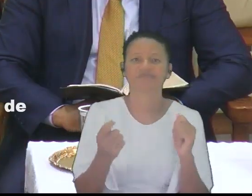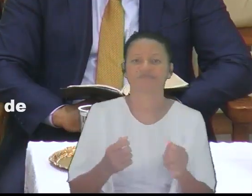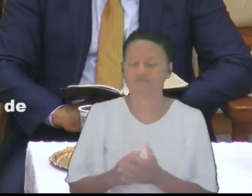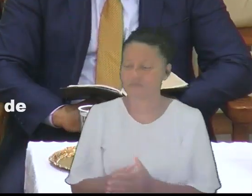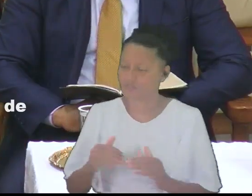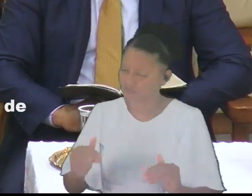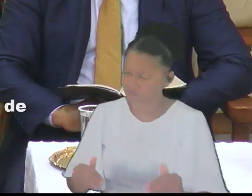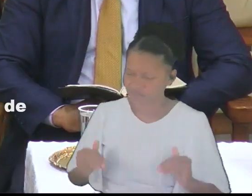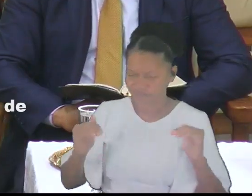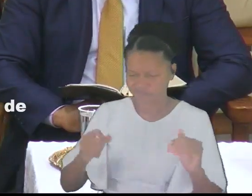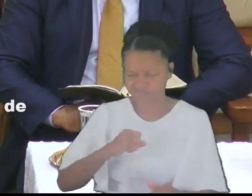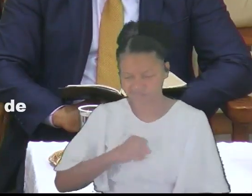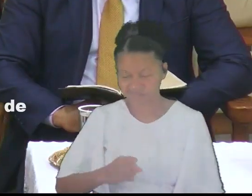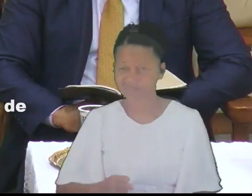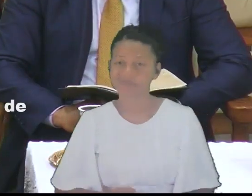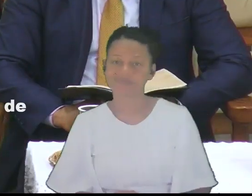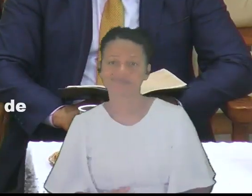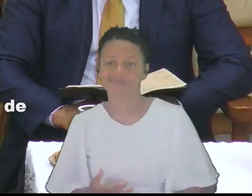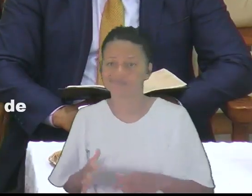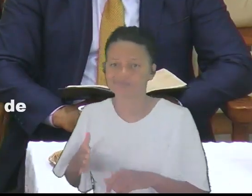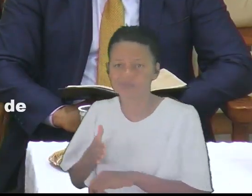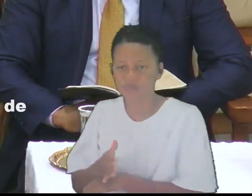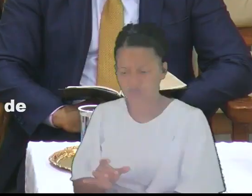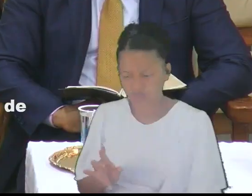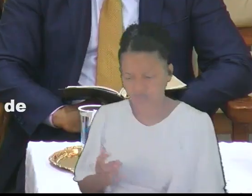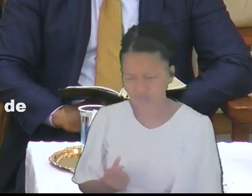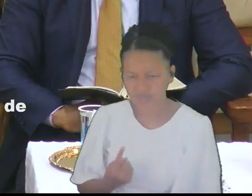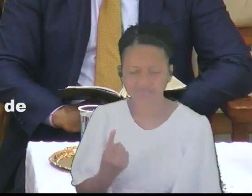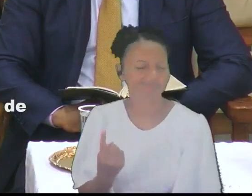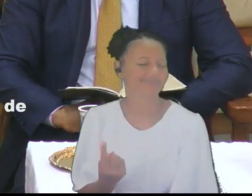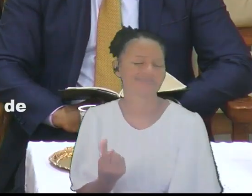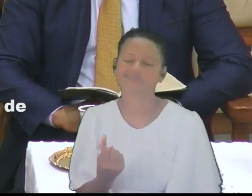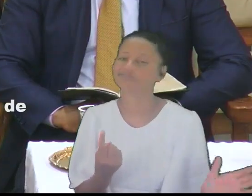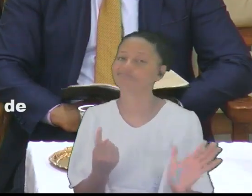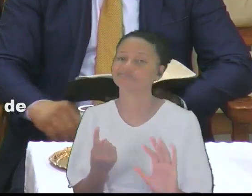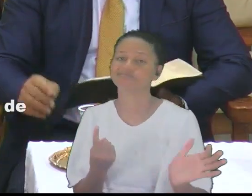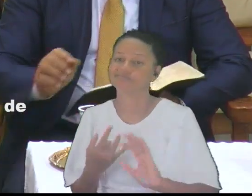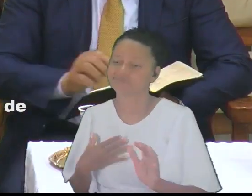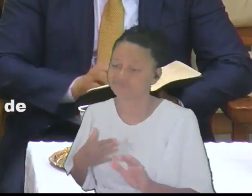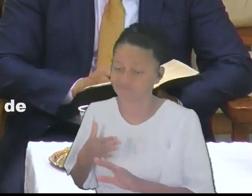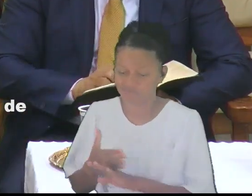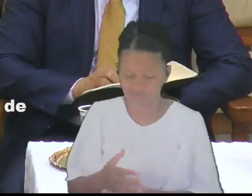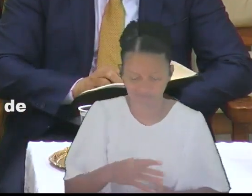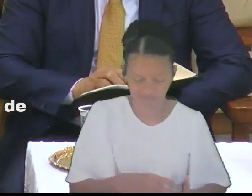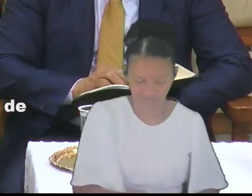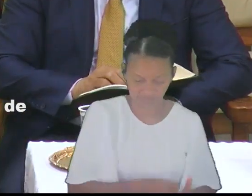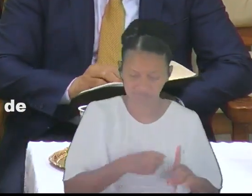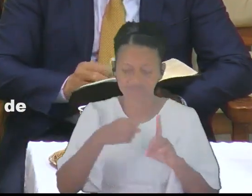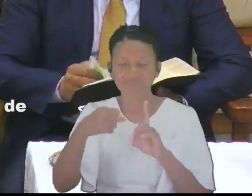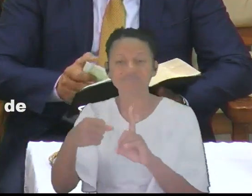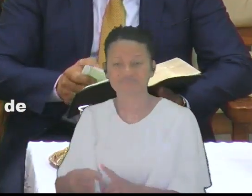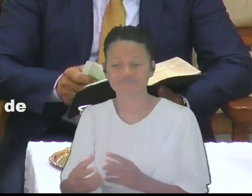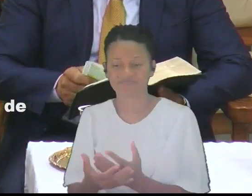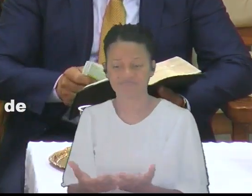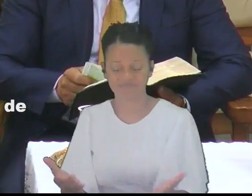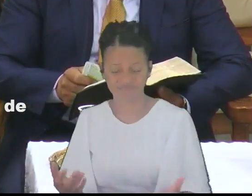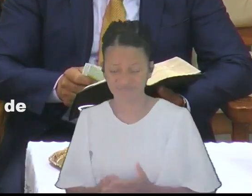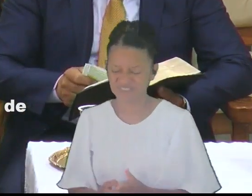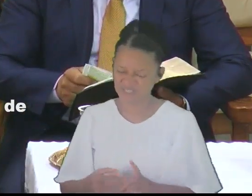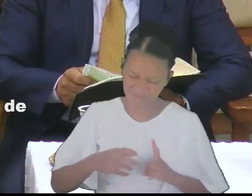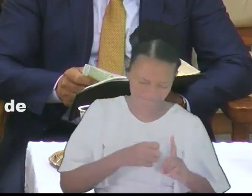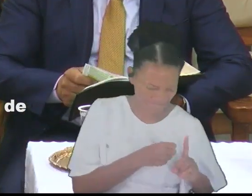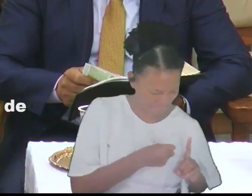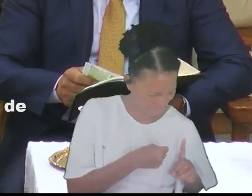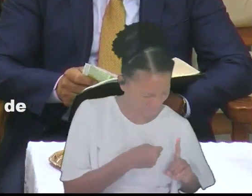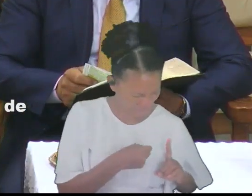sumo sacerdote que não entra sozinho. Ele entrou, mas ele nos leva. Ele entrou, mas ele nos